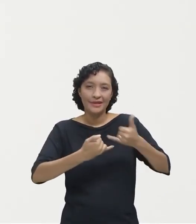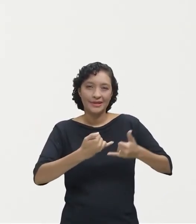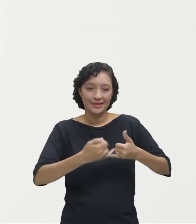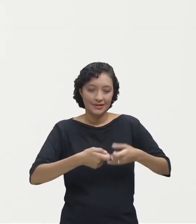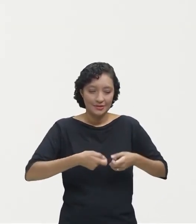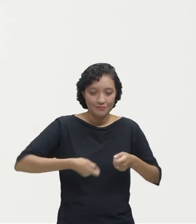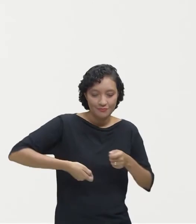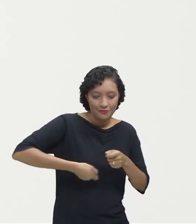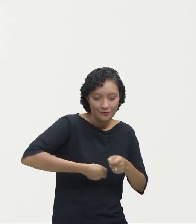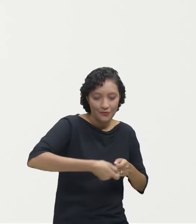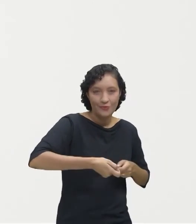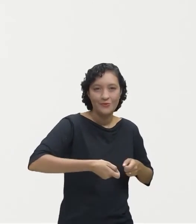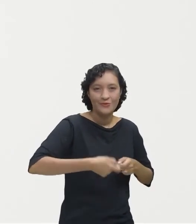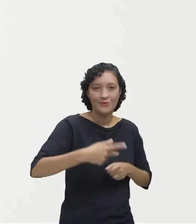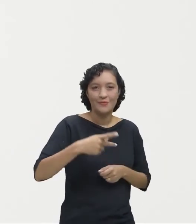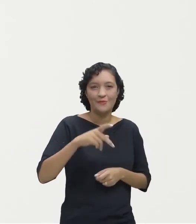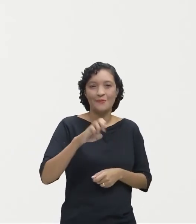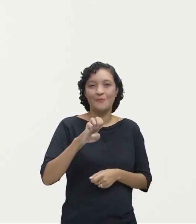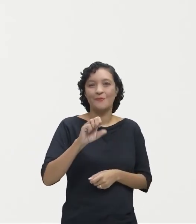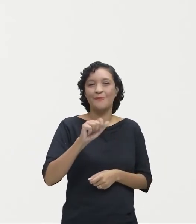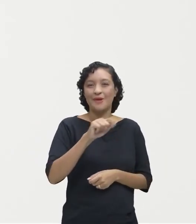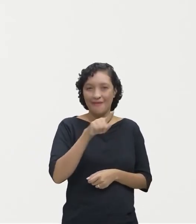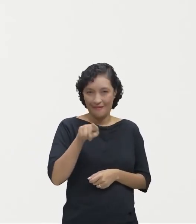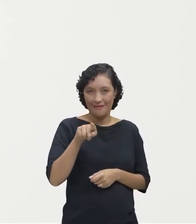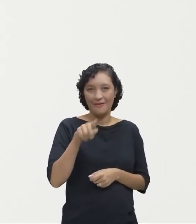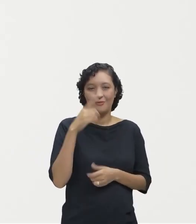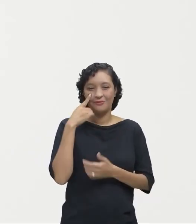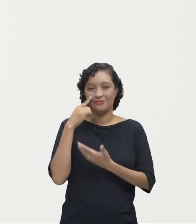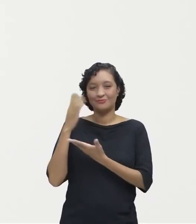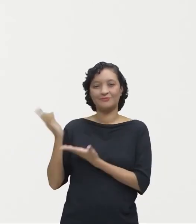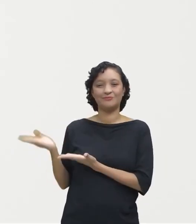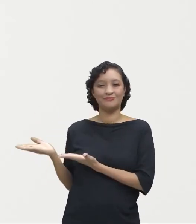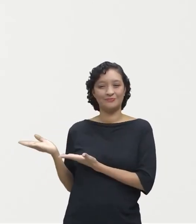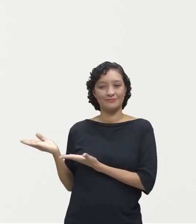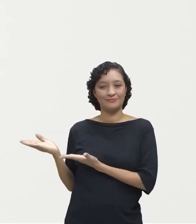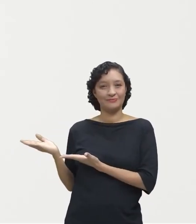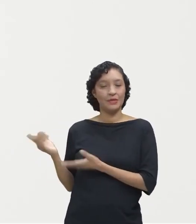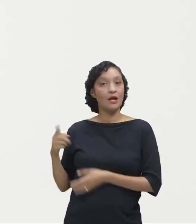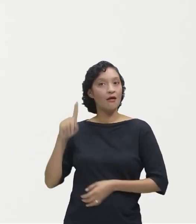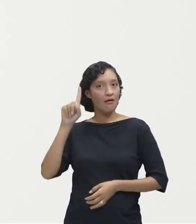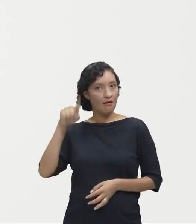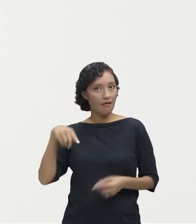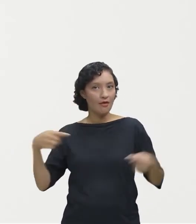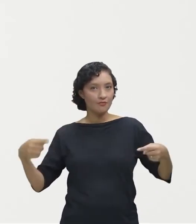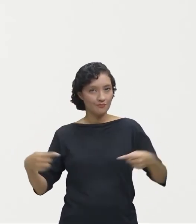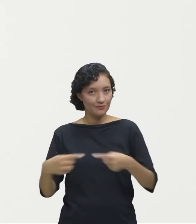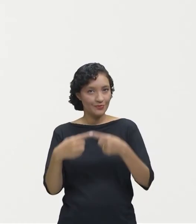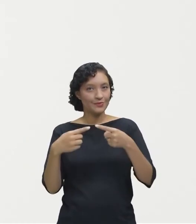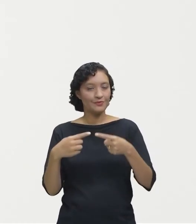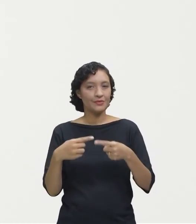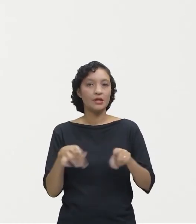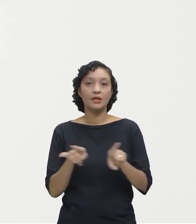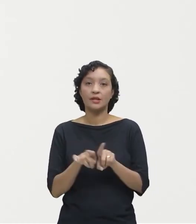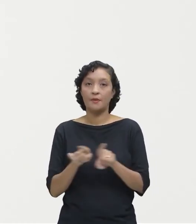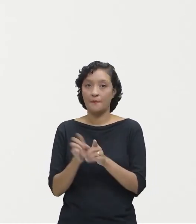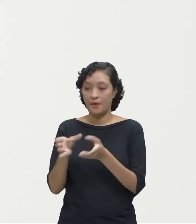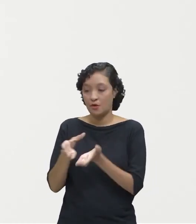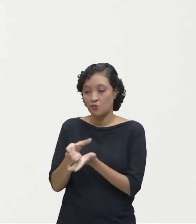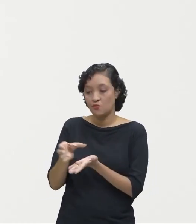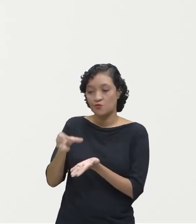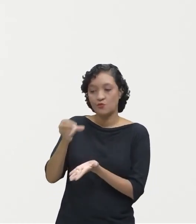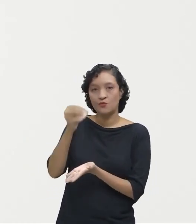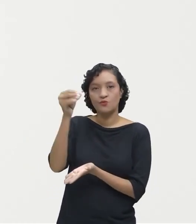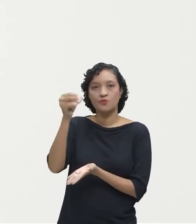peão? Ó, o peão, ele é um cone. O funil. Lembram-se que eu expliquei para vocês o que